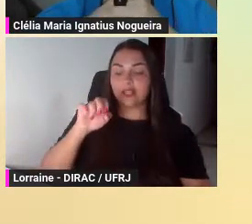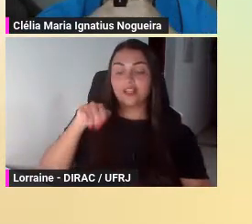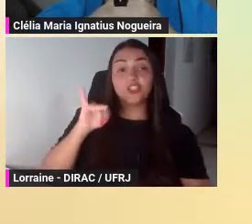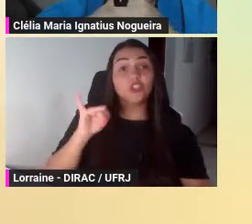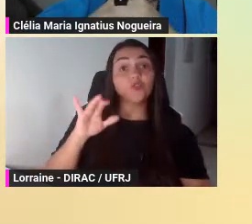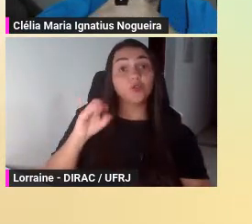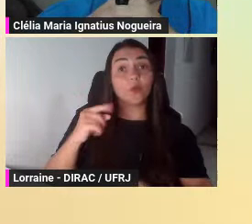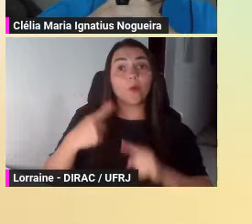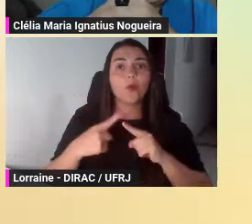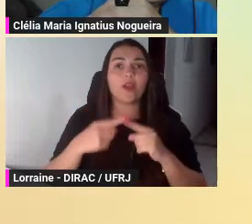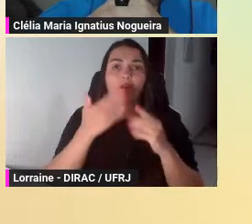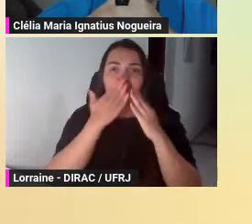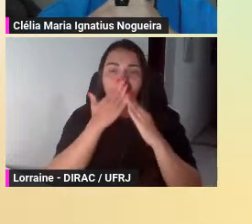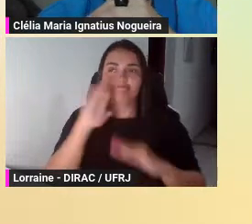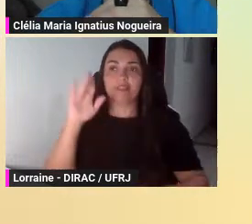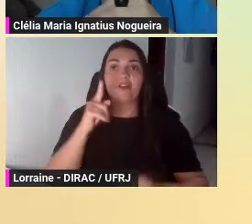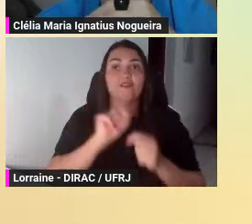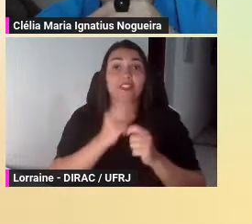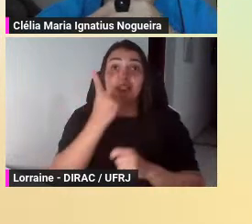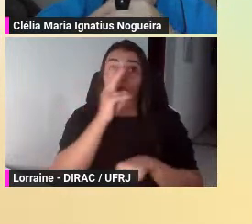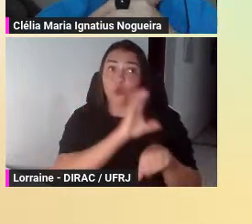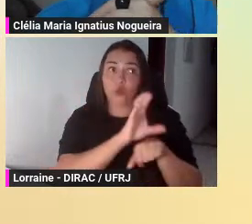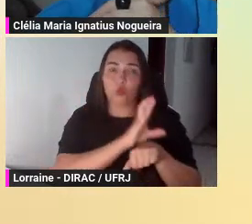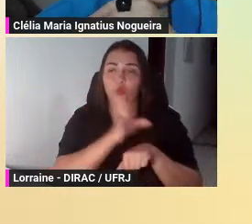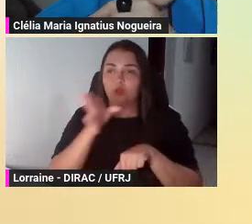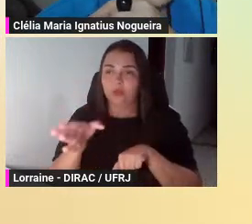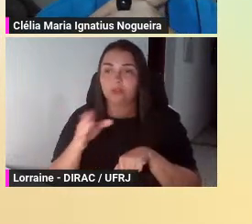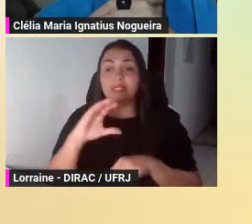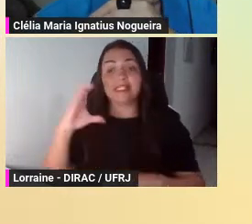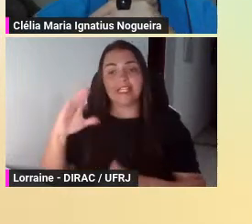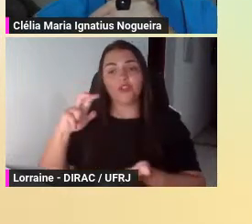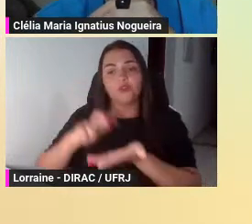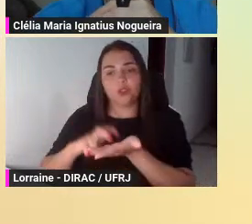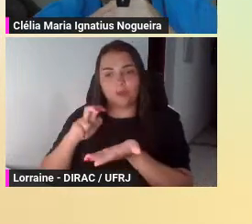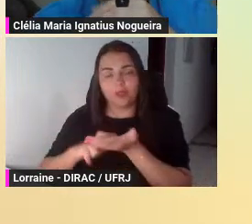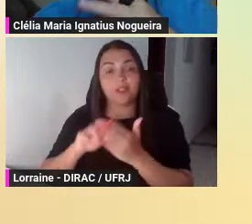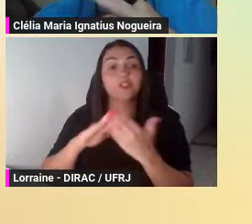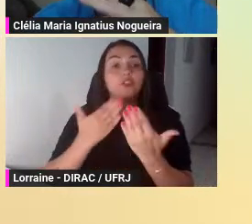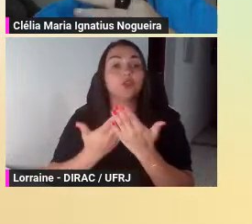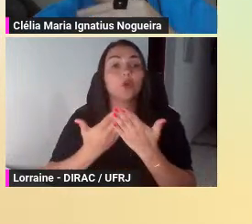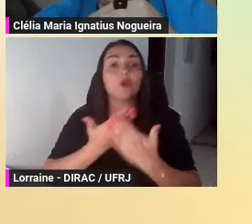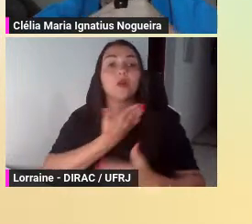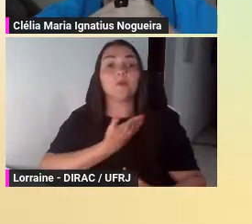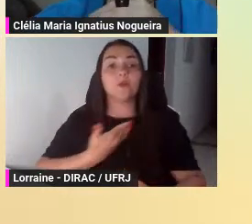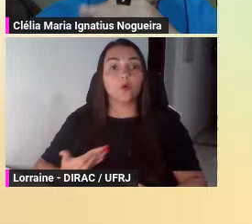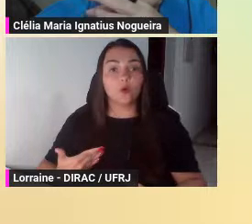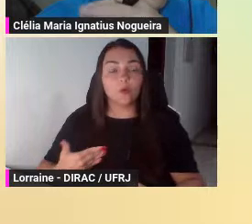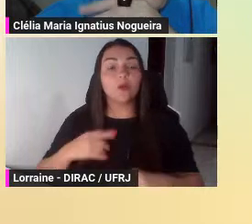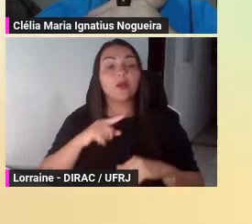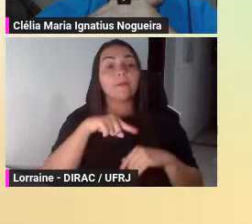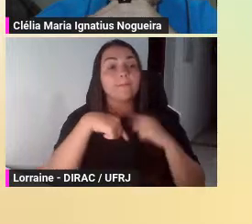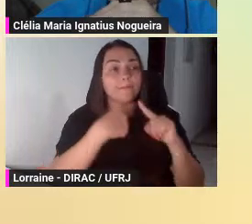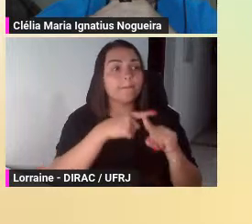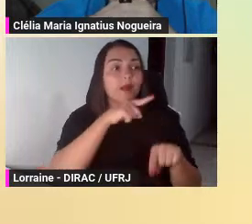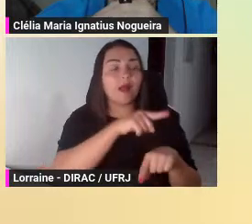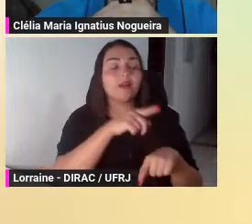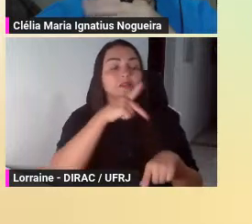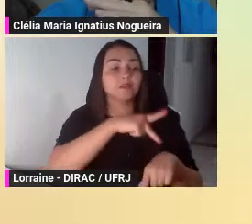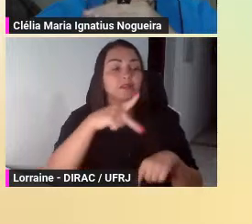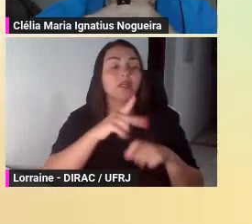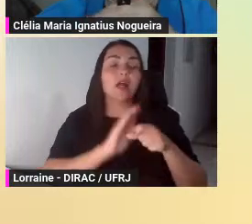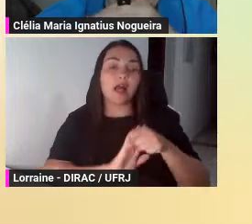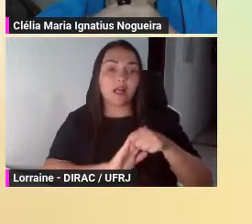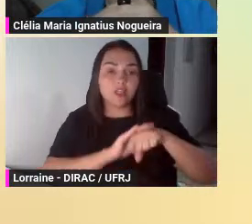os dois cursos que eu fazia. O científico de manhã na escola pública e o magistério à noite numa